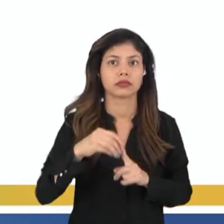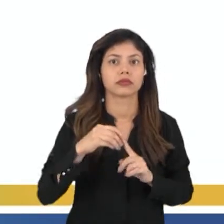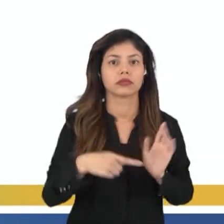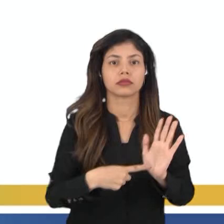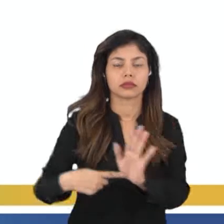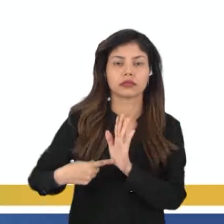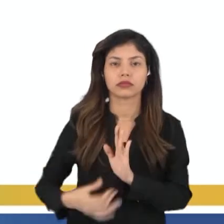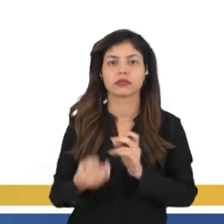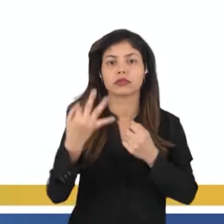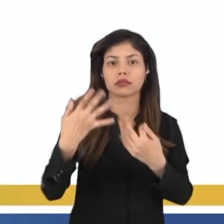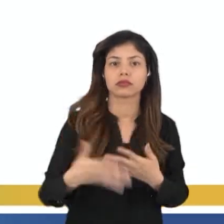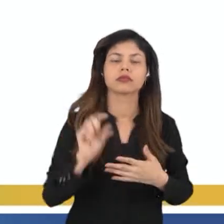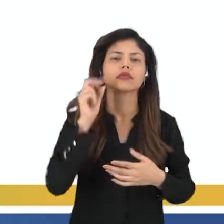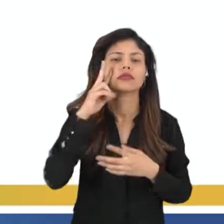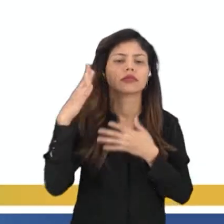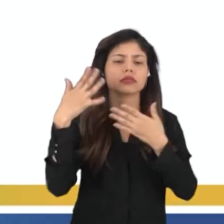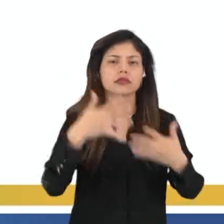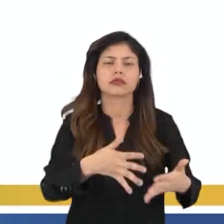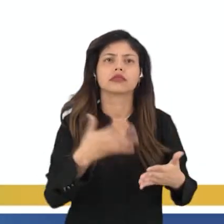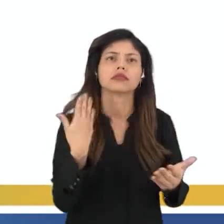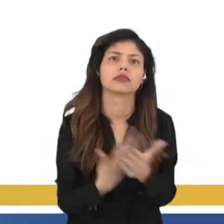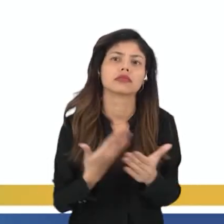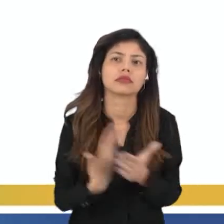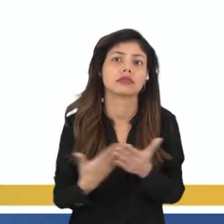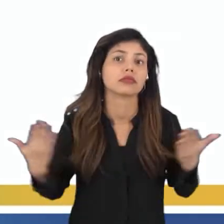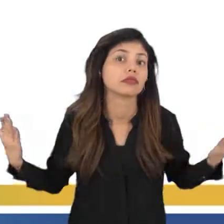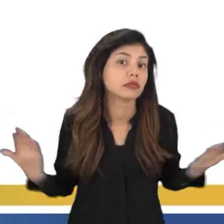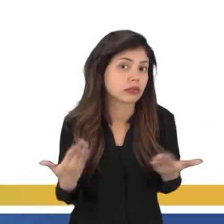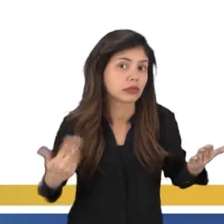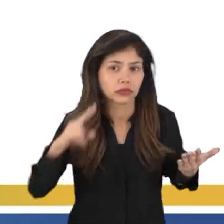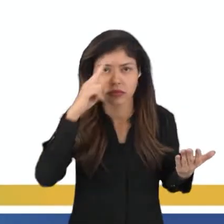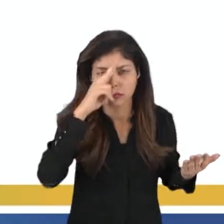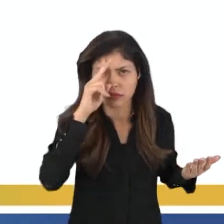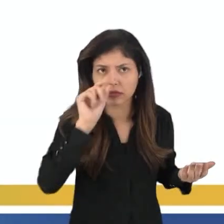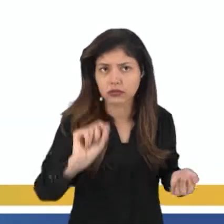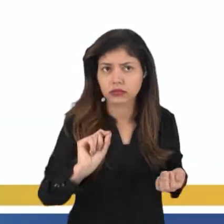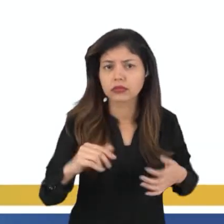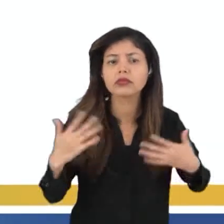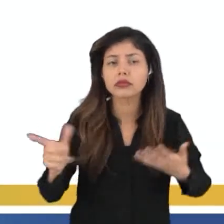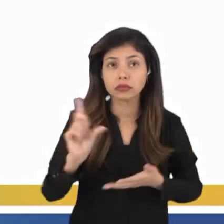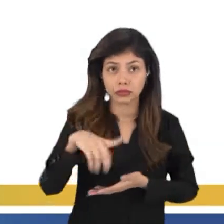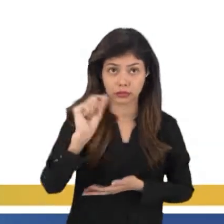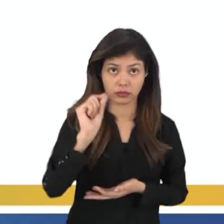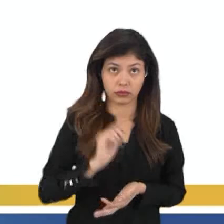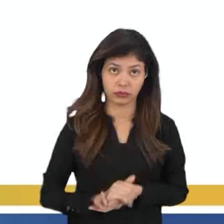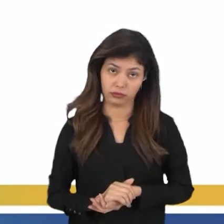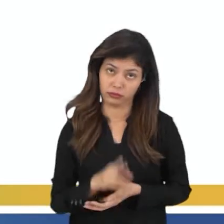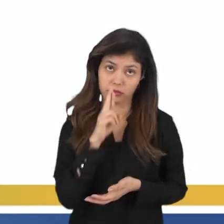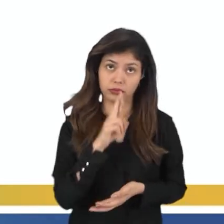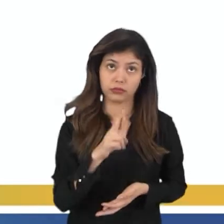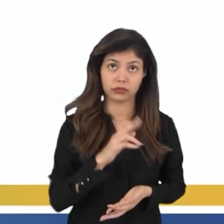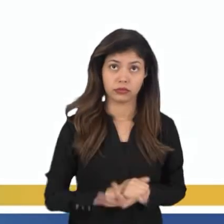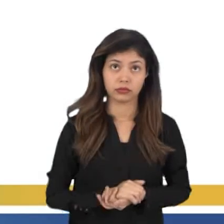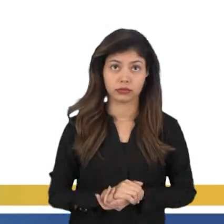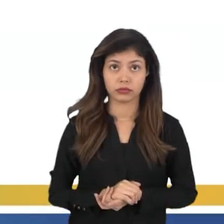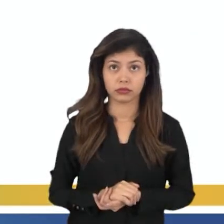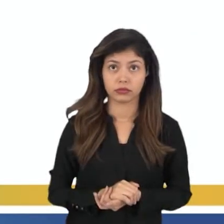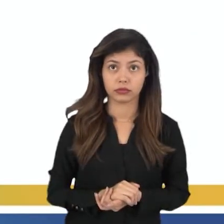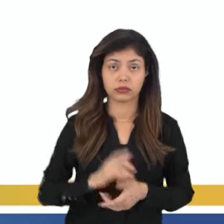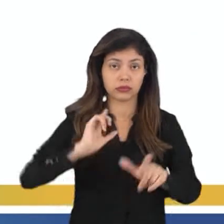quem foi dado foco no nosso estudo de hoje? Lembrou então? Fez a sua escolha? A resposta certa